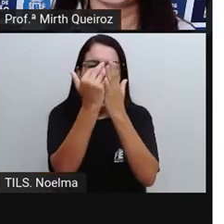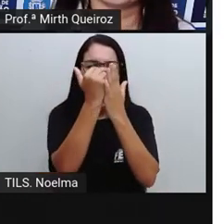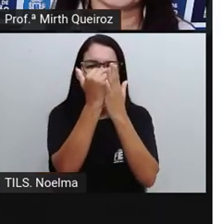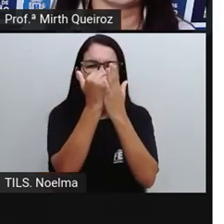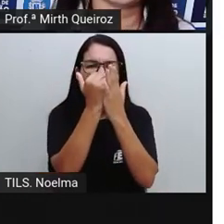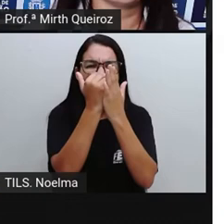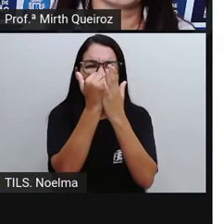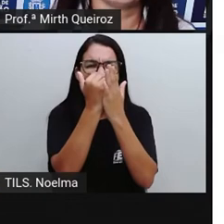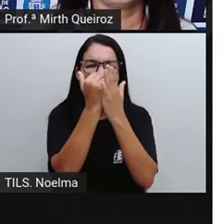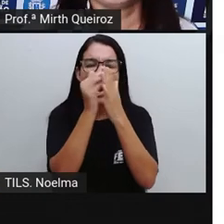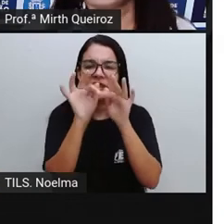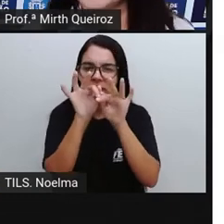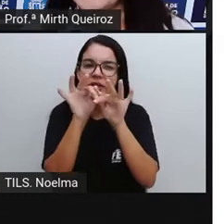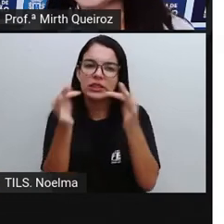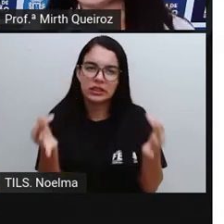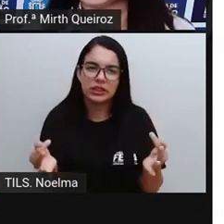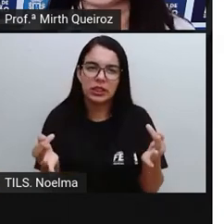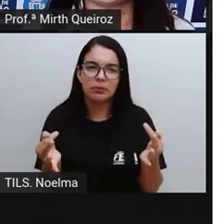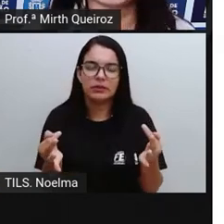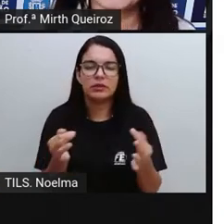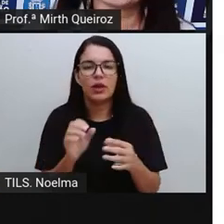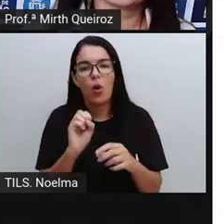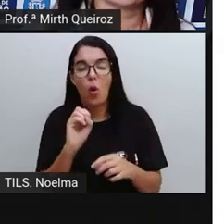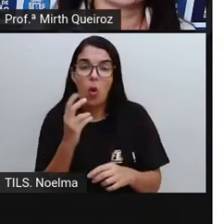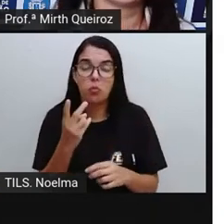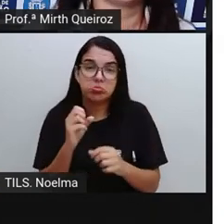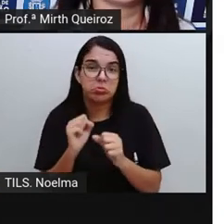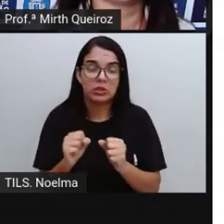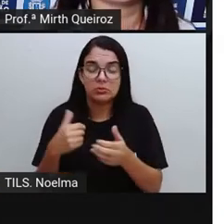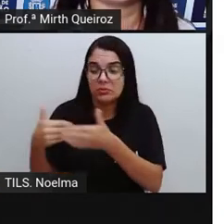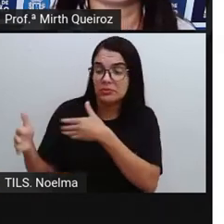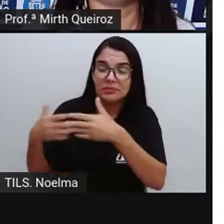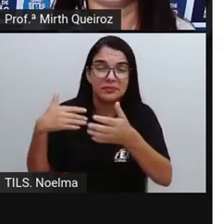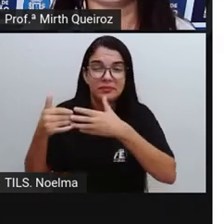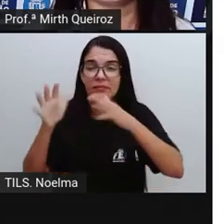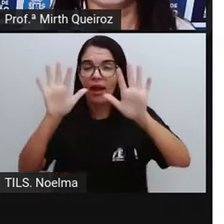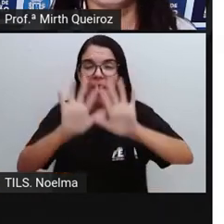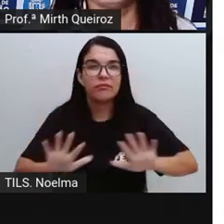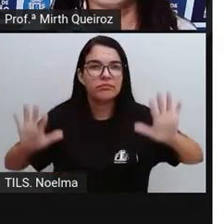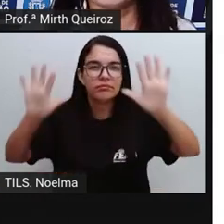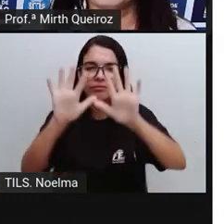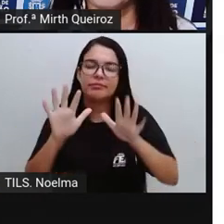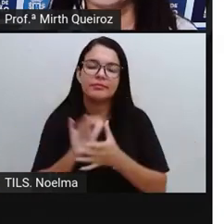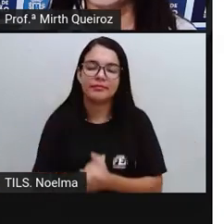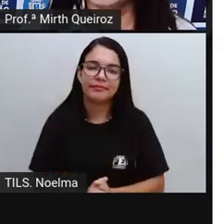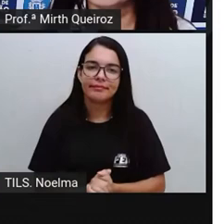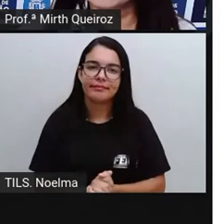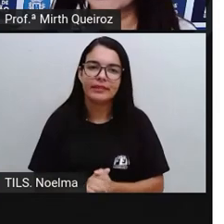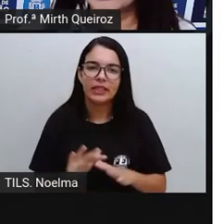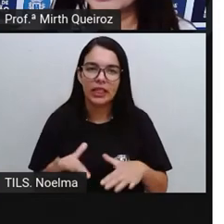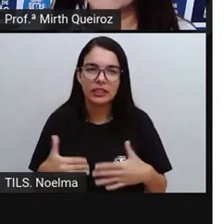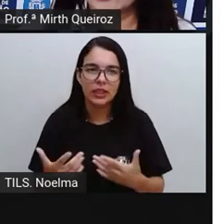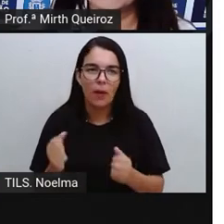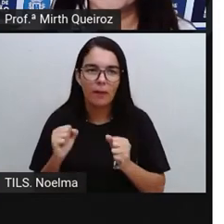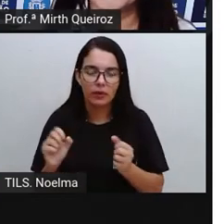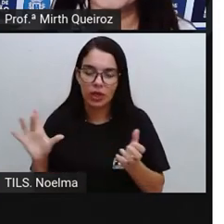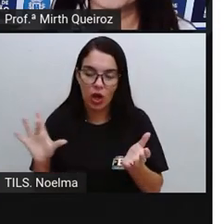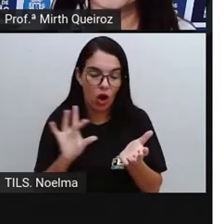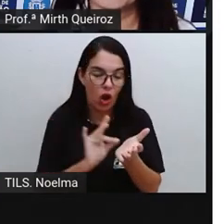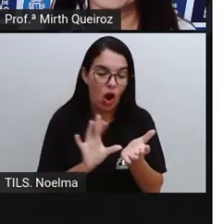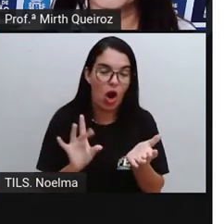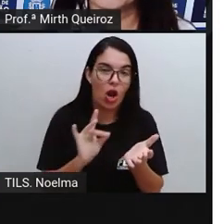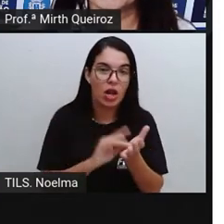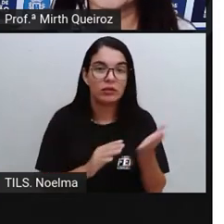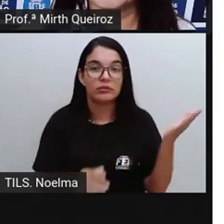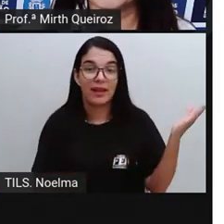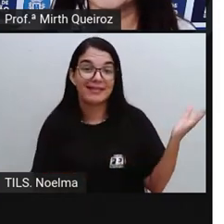forma geométrica, né? Uma arte mais abstrata também, vocês podem estar fazendo isso. E aí vocês vão colando. Olha, por exemplo, essa